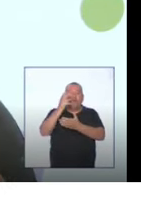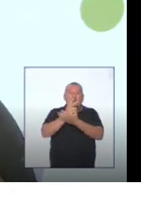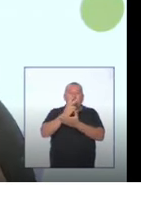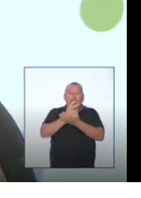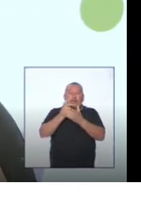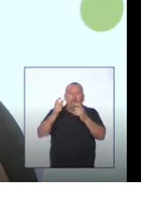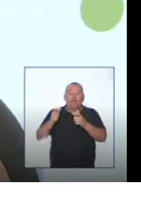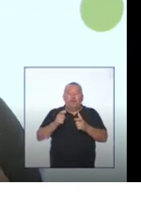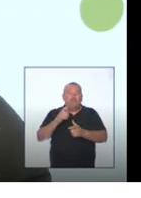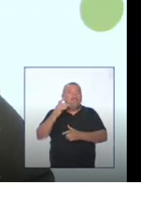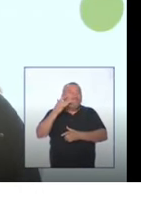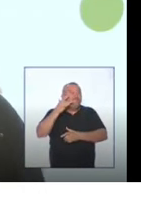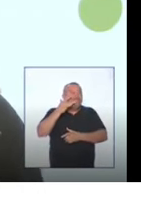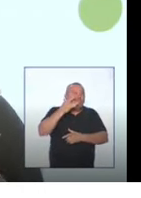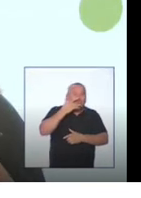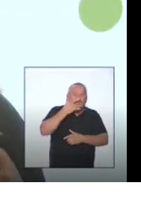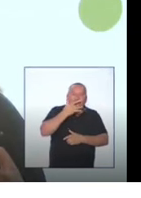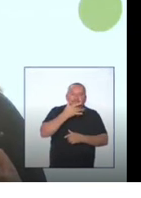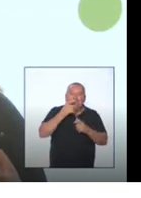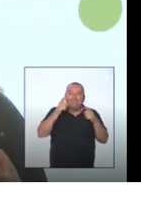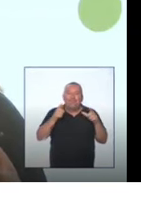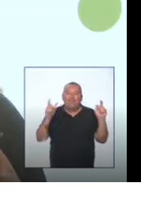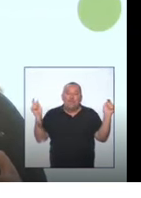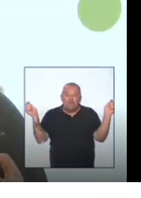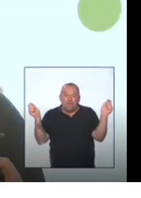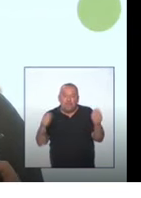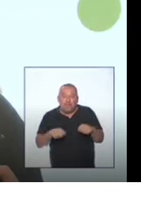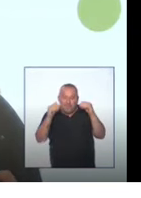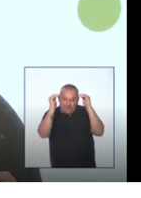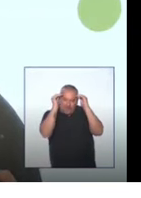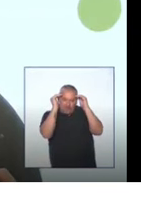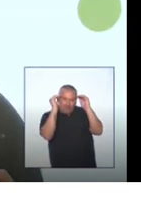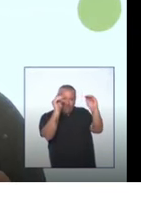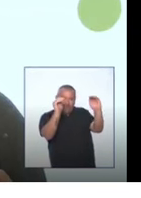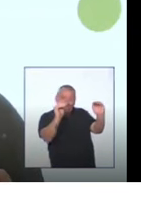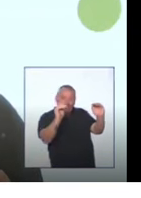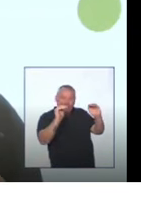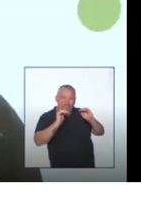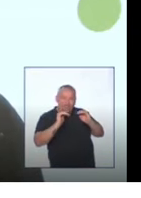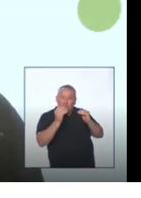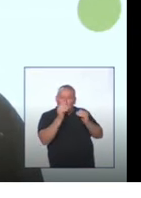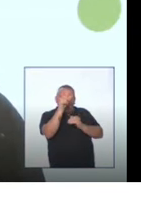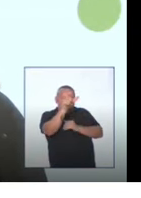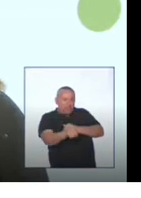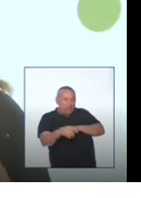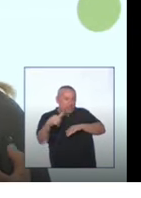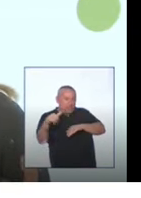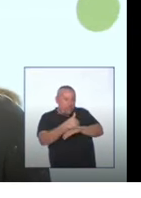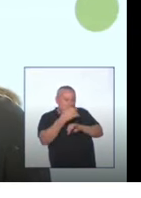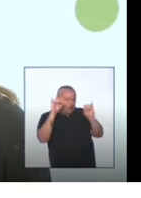ambiente saudável, né? Um ambiente que a gente possa, então, respeitar o outro pelo que a pessoa é e não ficar fazendo